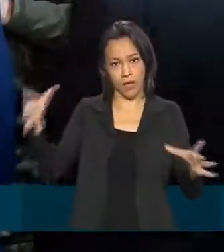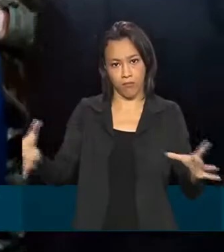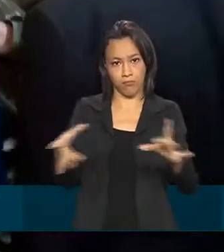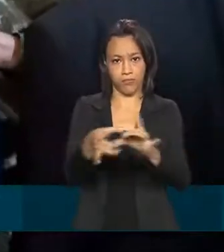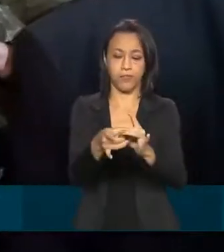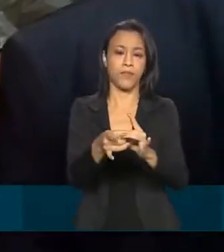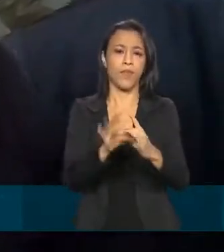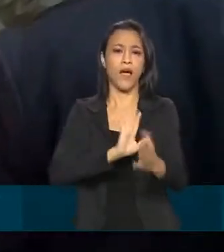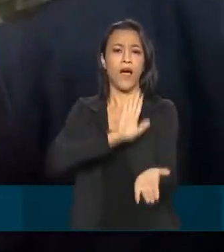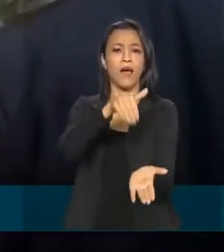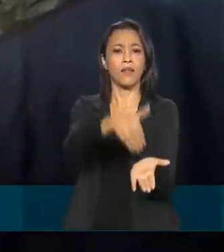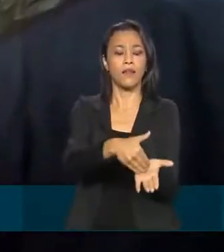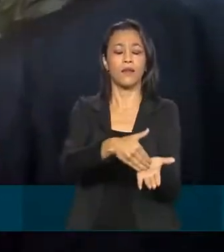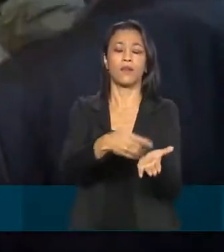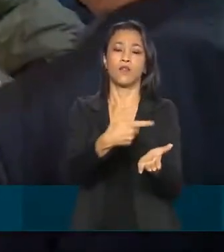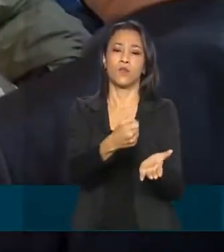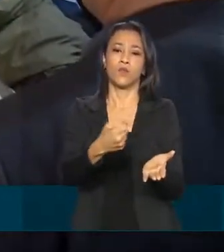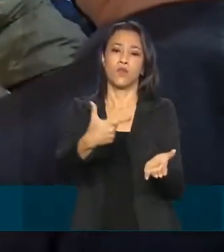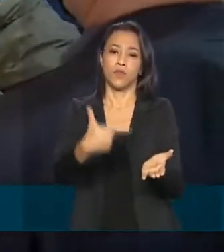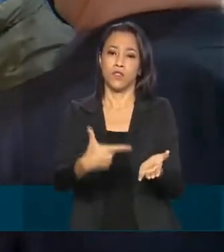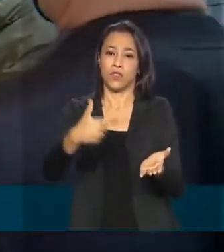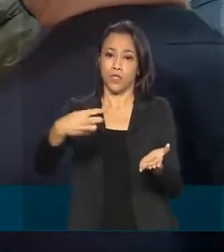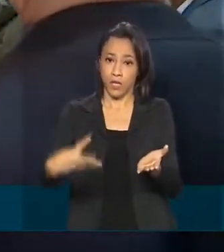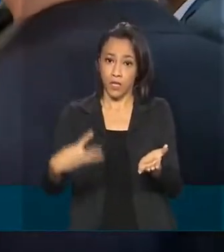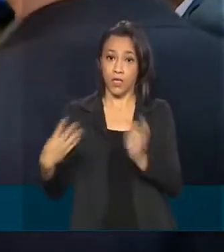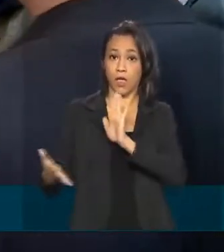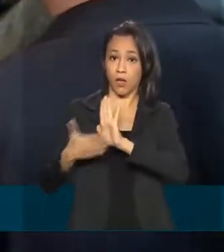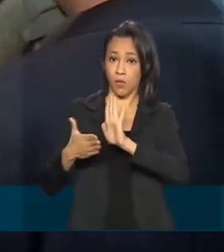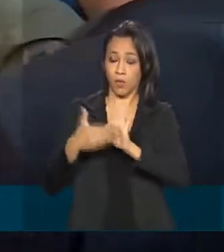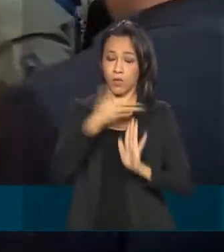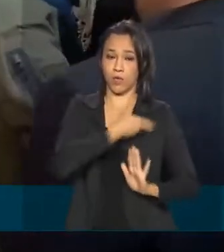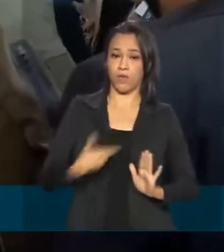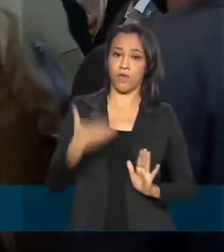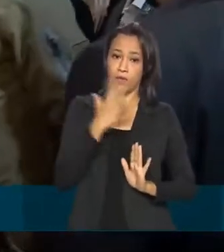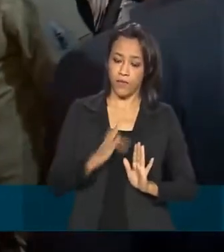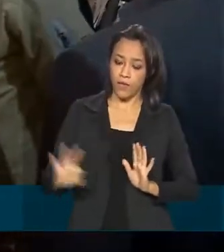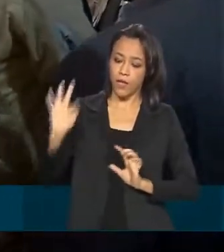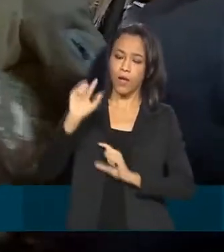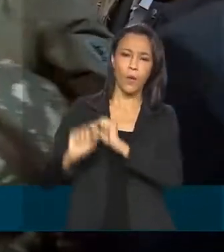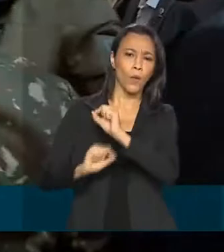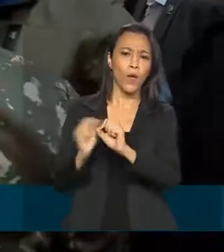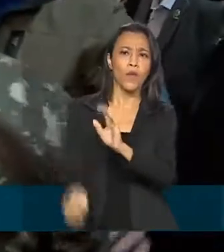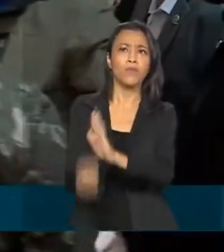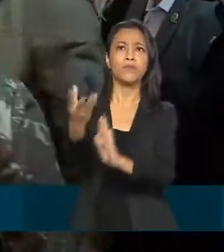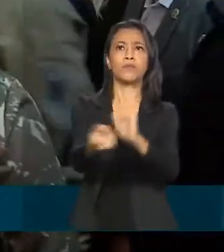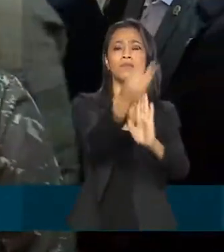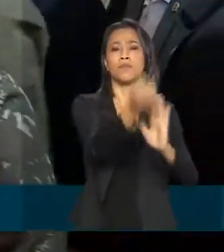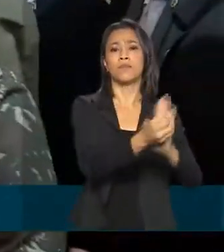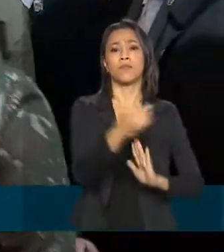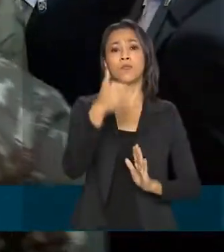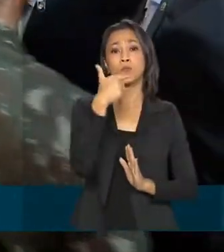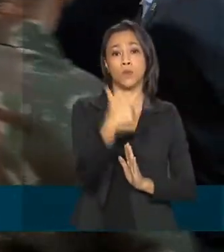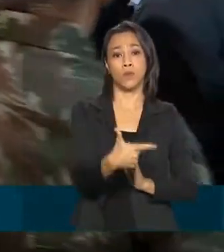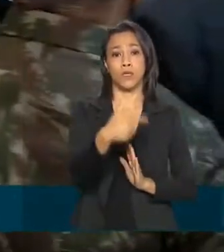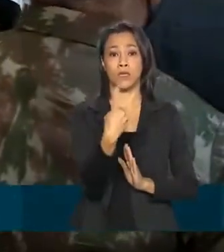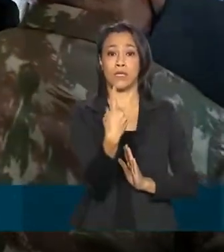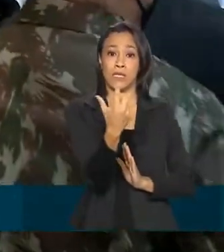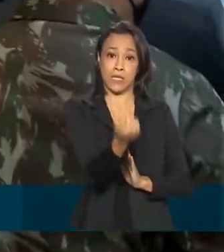de 2023, a proposta do governo federal é implementar 216